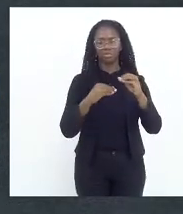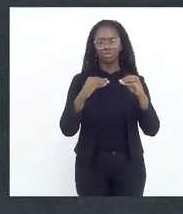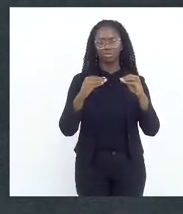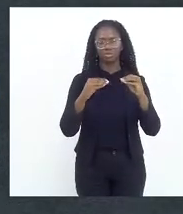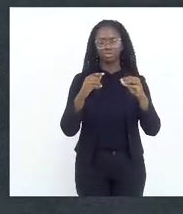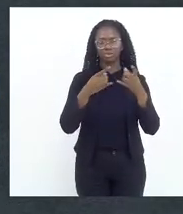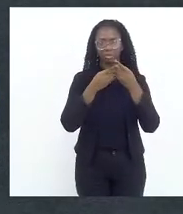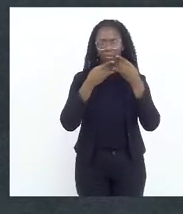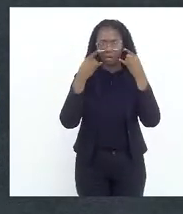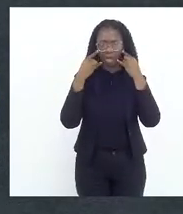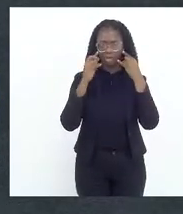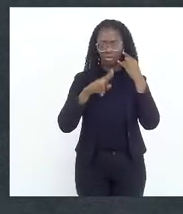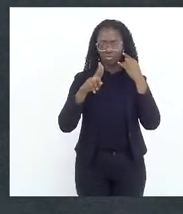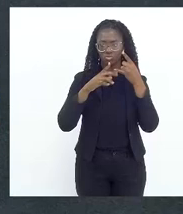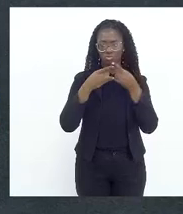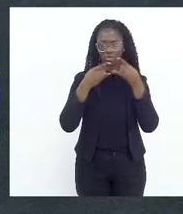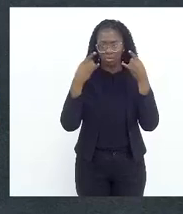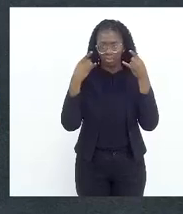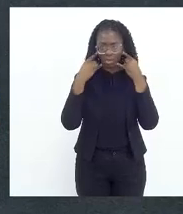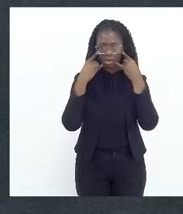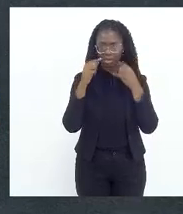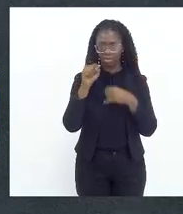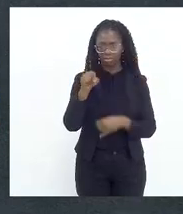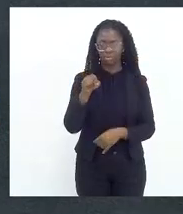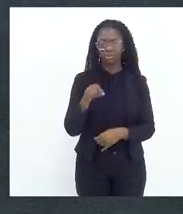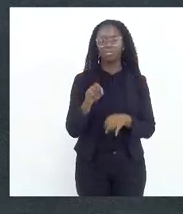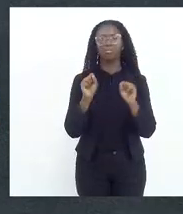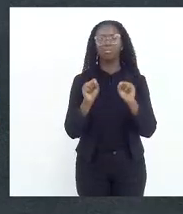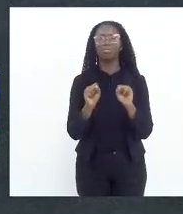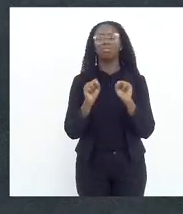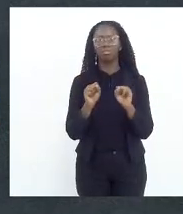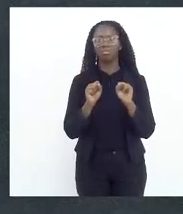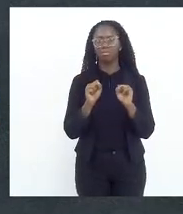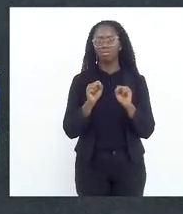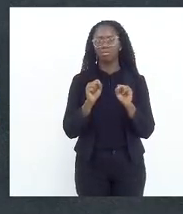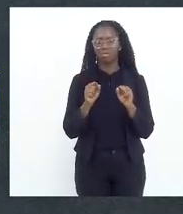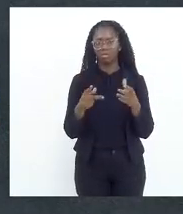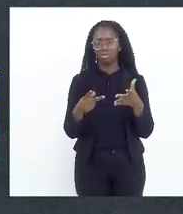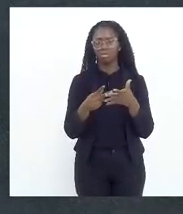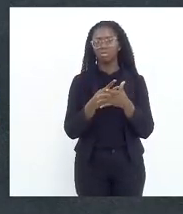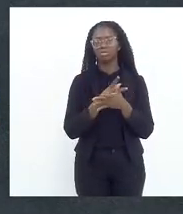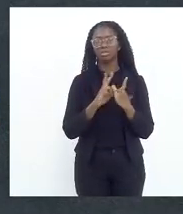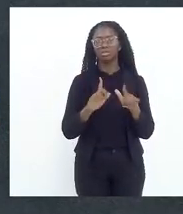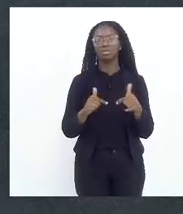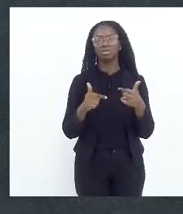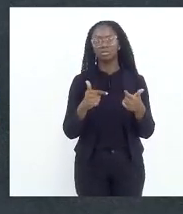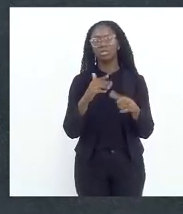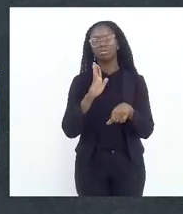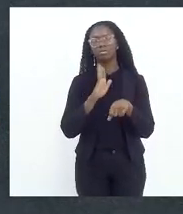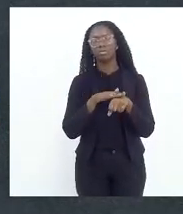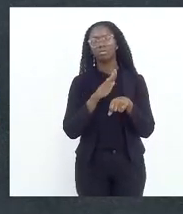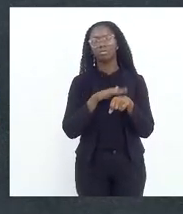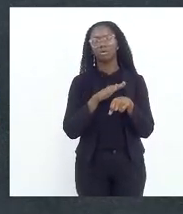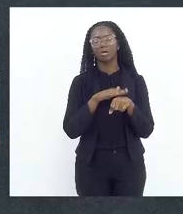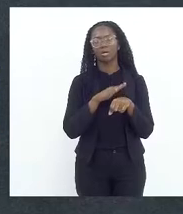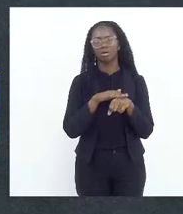do uso de máscaras pode ser feito por atos próprios